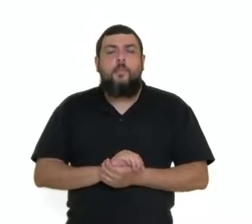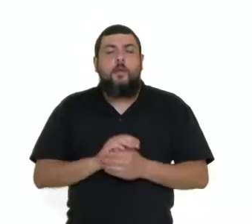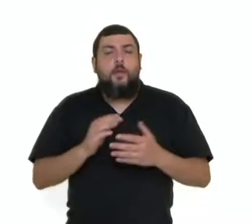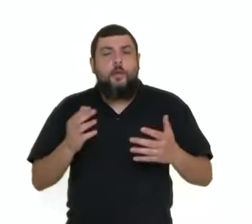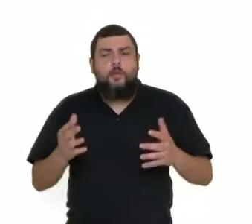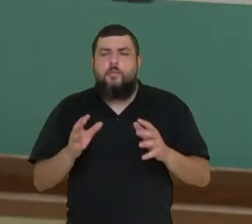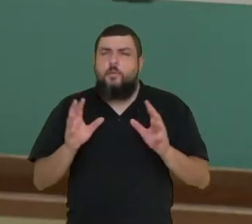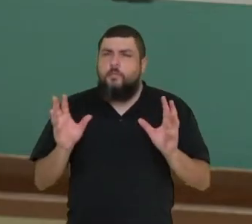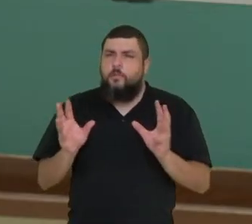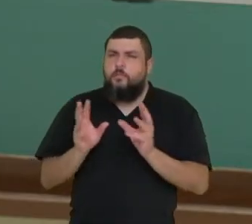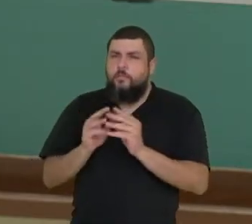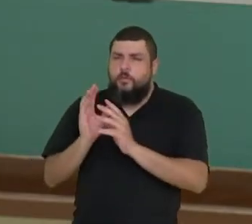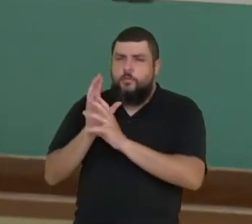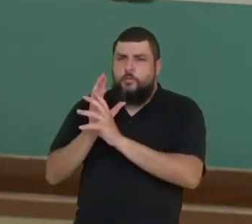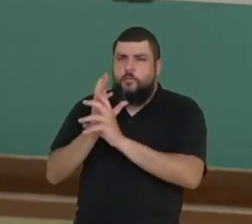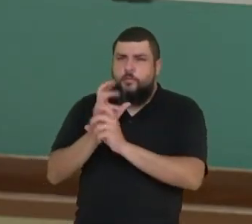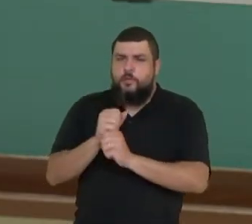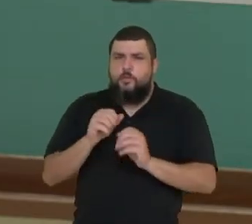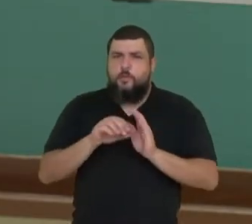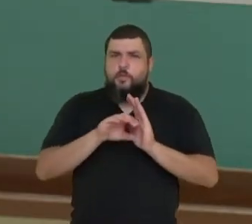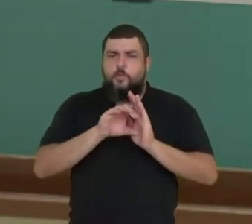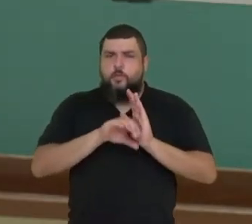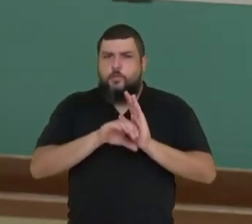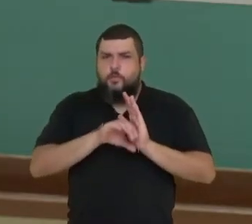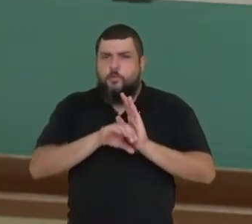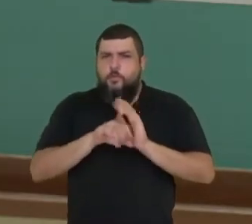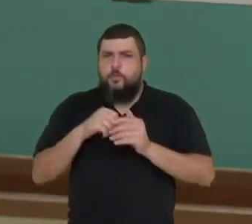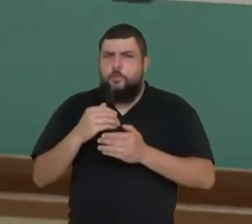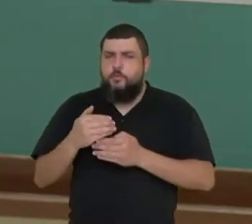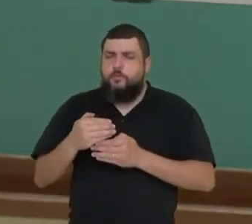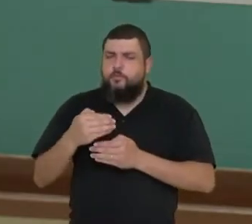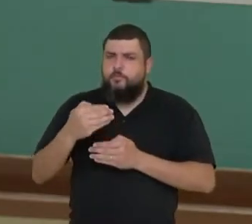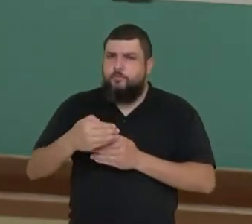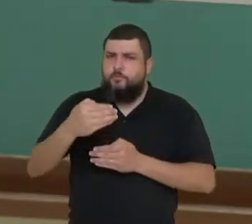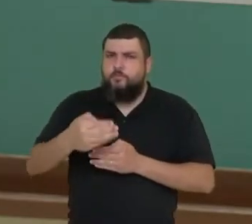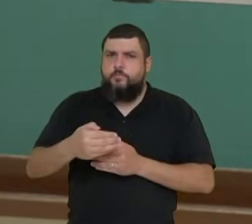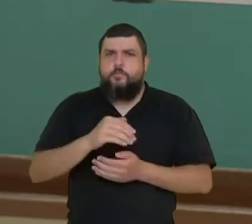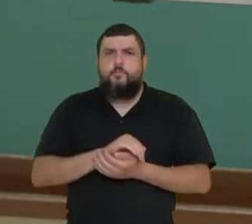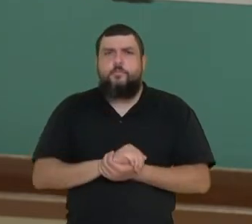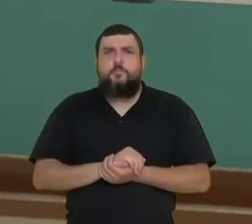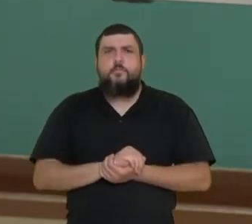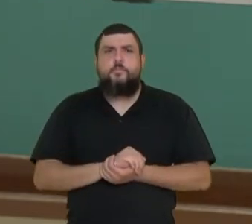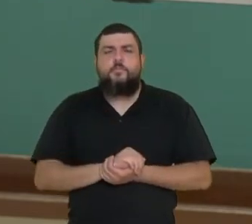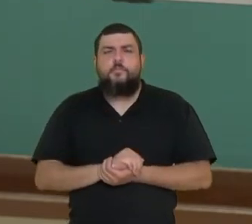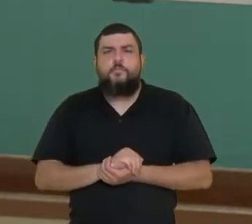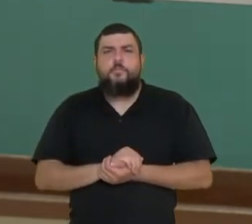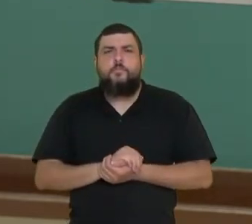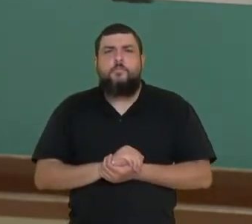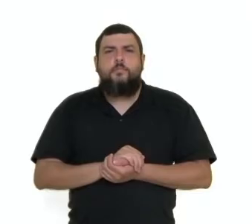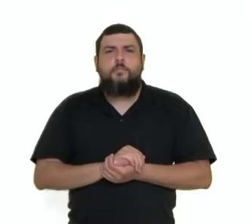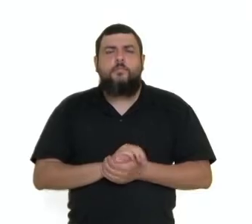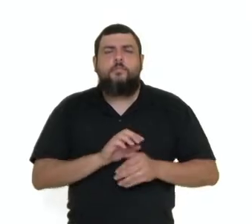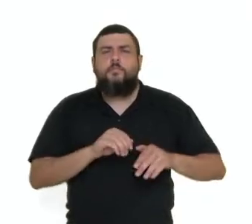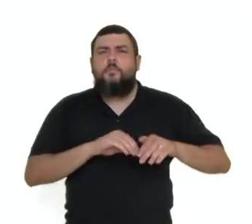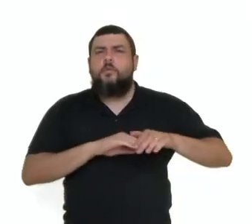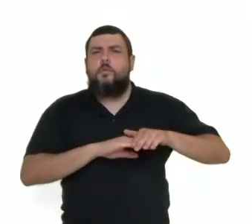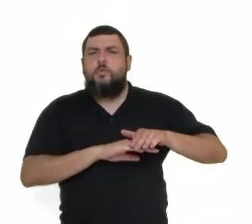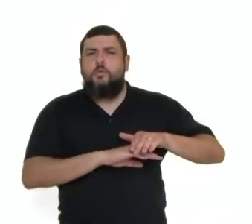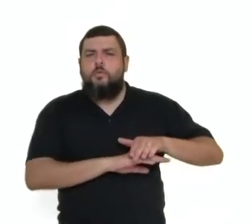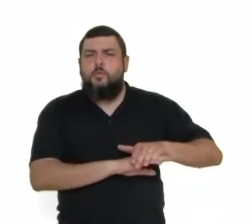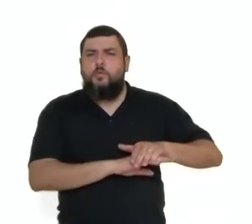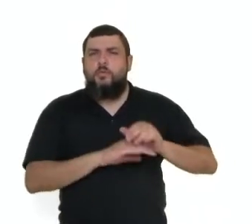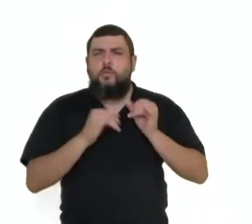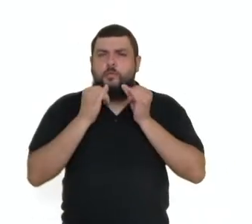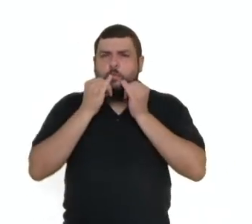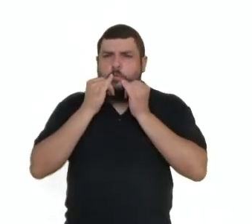de conceitos aqui, vamos partir aí para os próximos. Conservação da energia. Em aulas anteriores, já